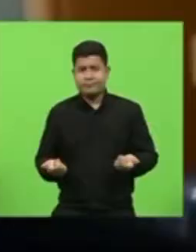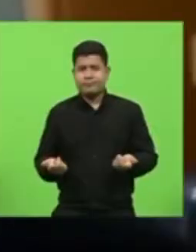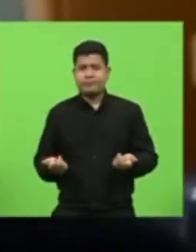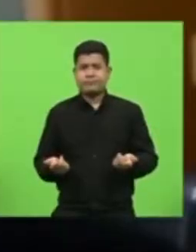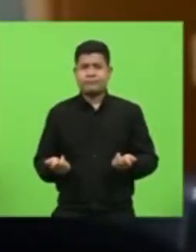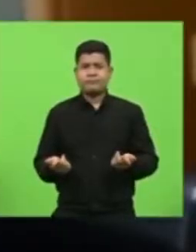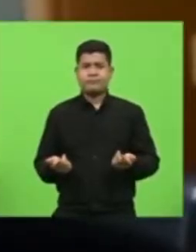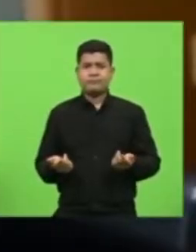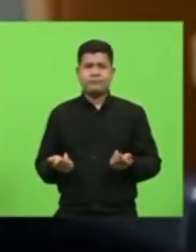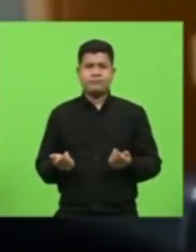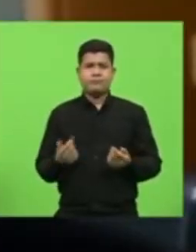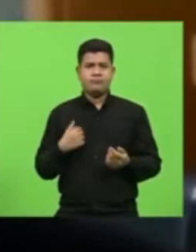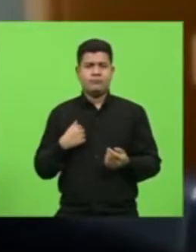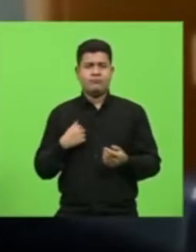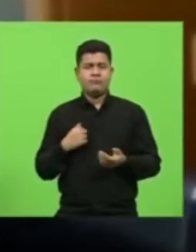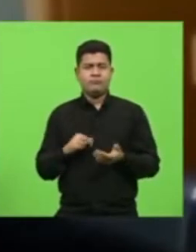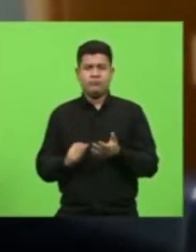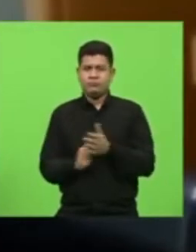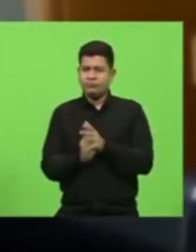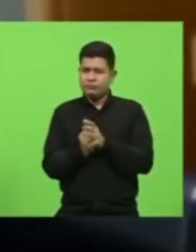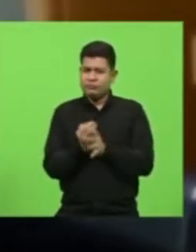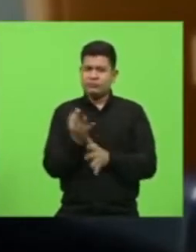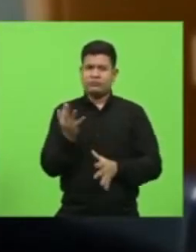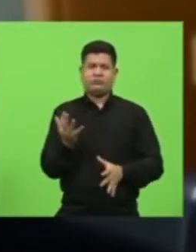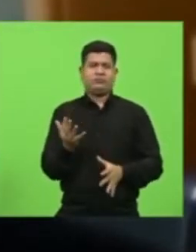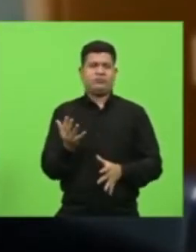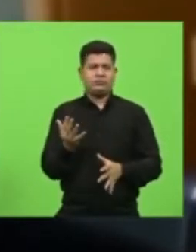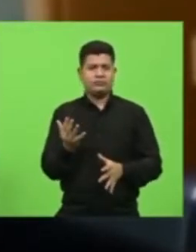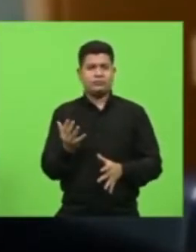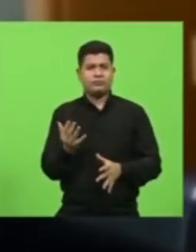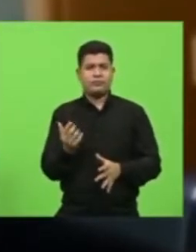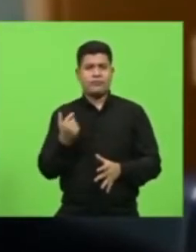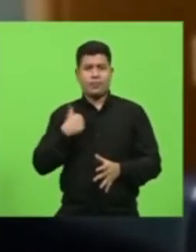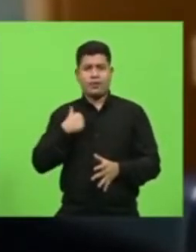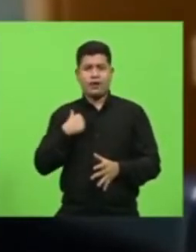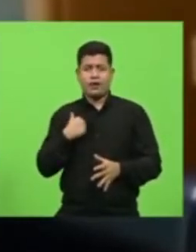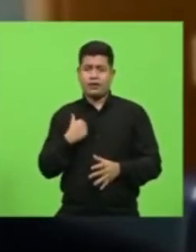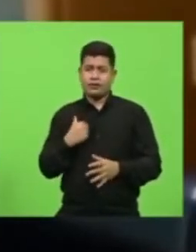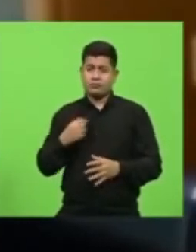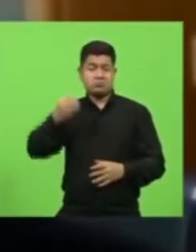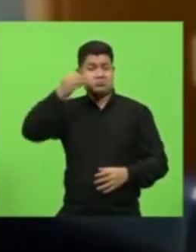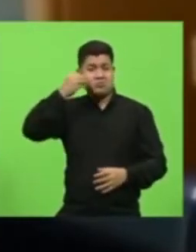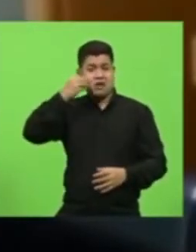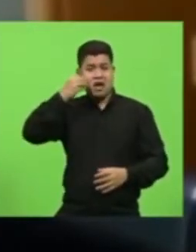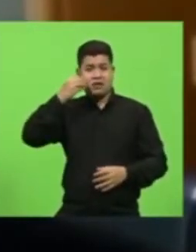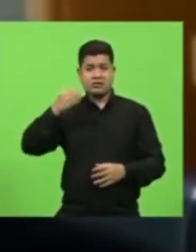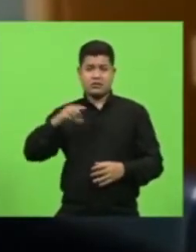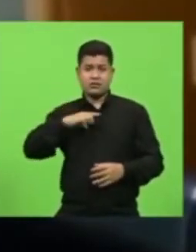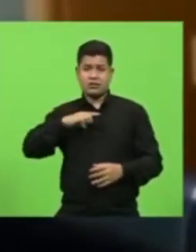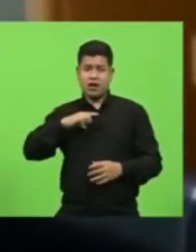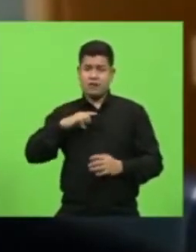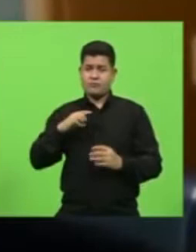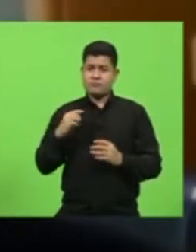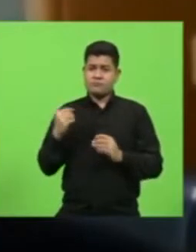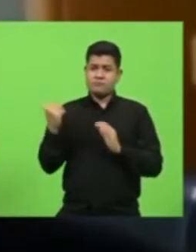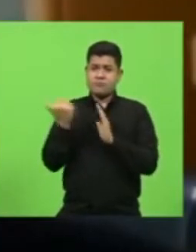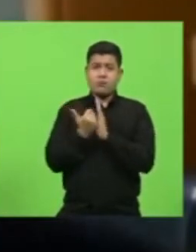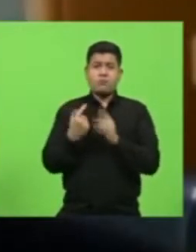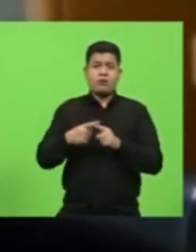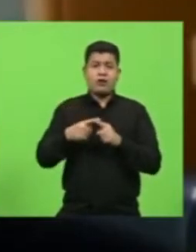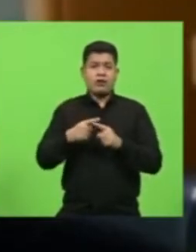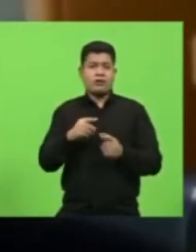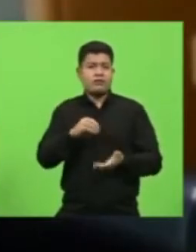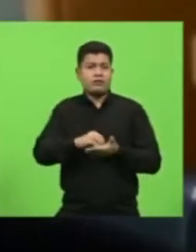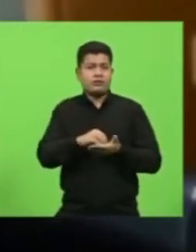Covid-19. Por várias vezes, até tentei pautar a matéria por falta de resposta do governo, mas